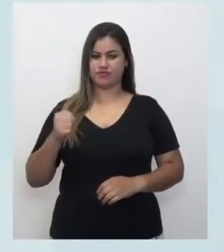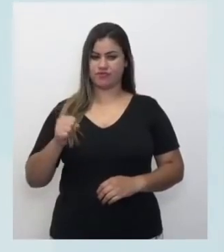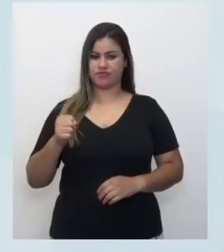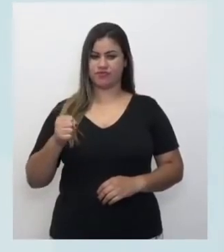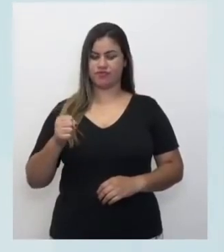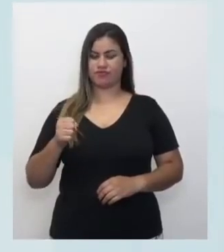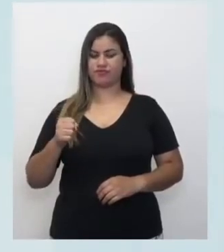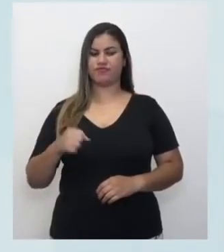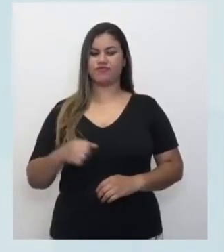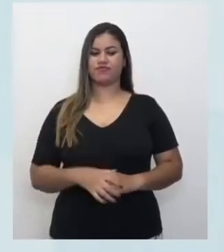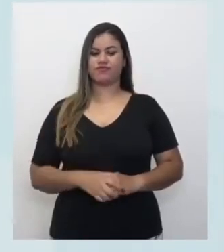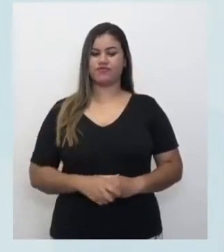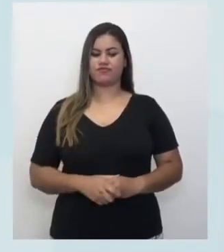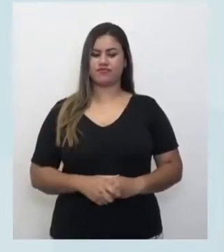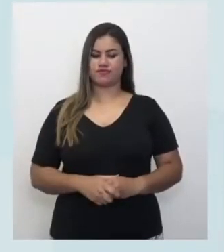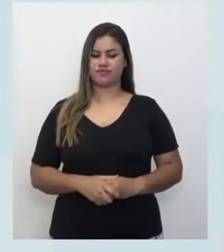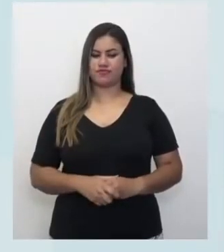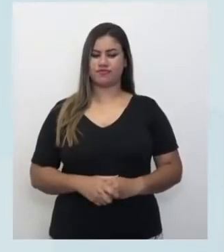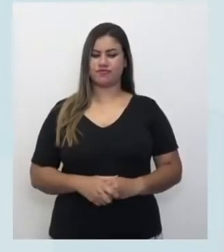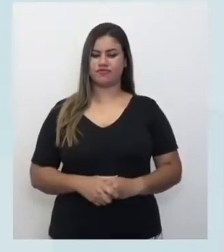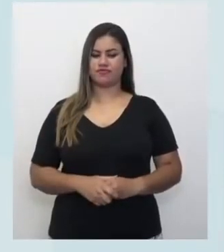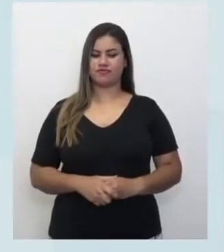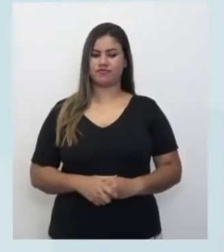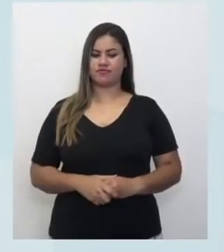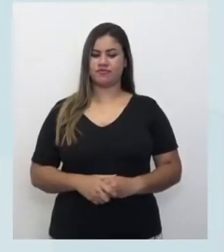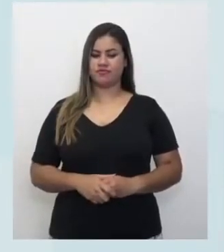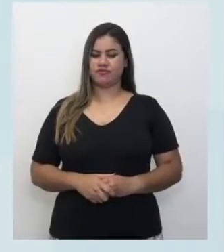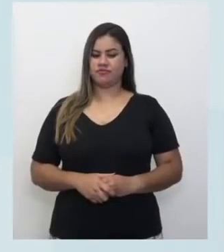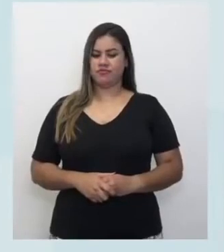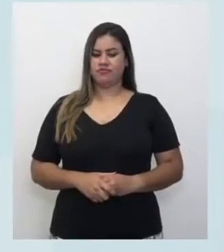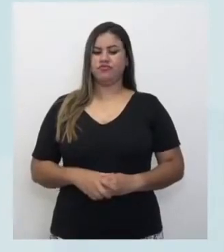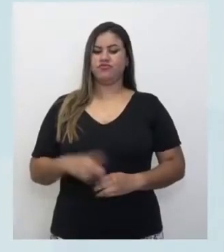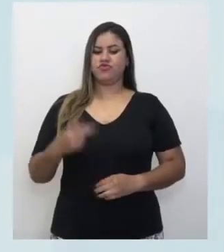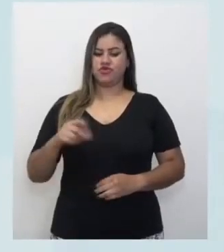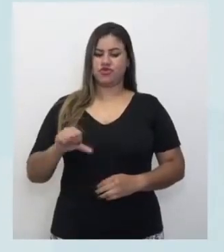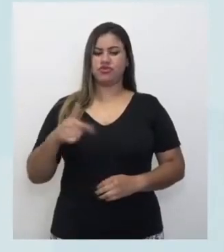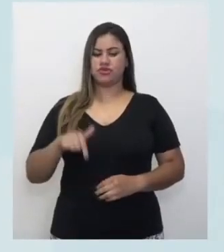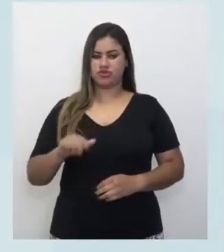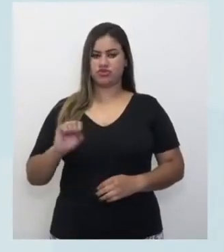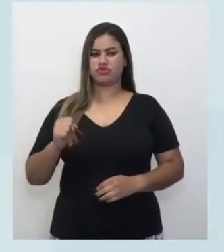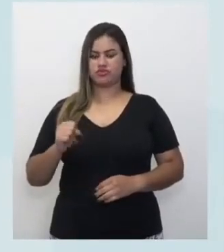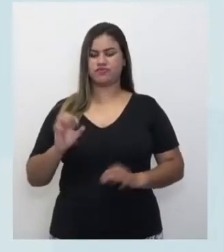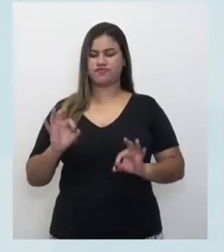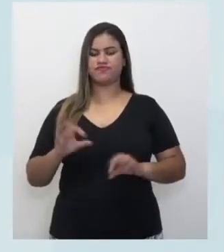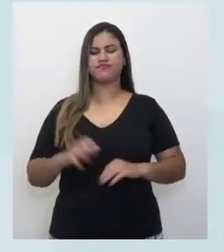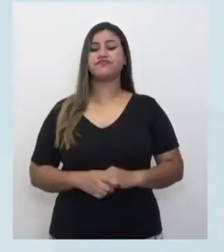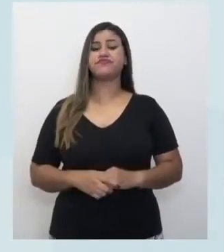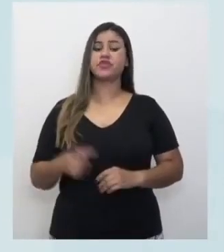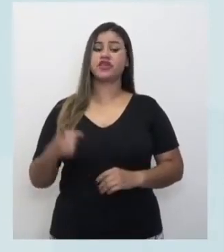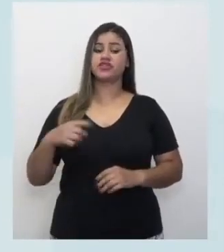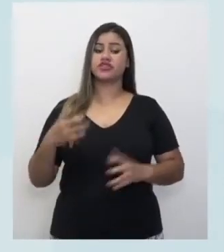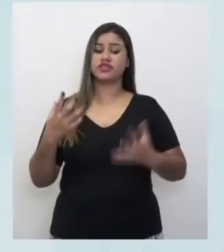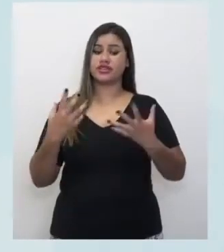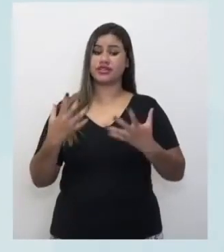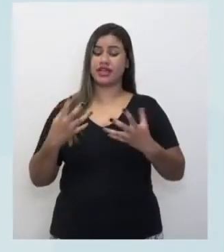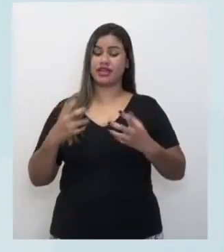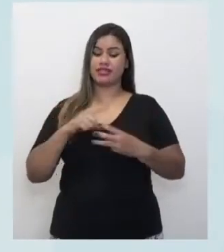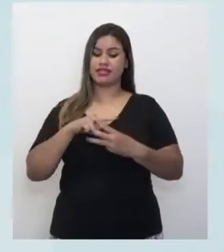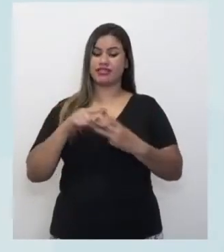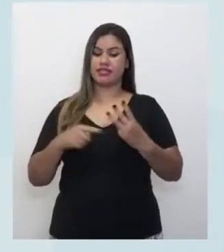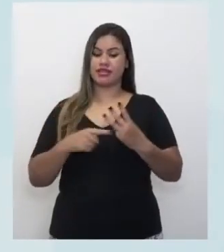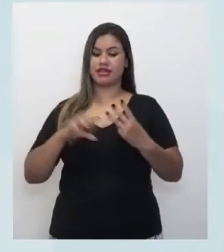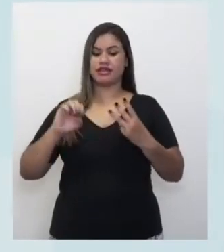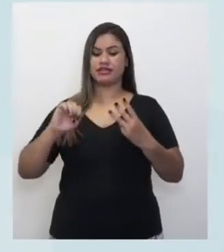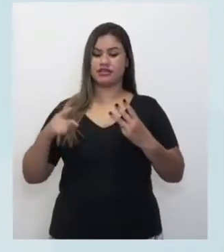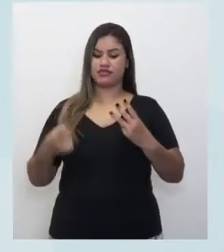297988. 988. Vê se eu acertei. 297988. Isso mesmo. Bom, a gente quer 3 casas decimais, então eu vou